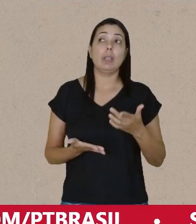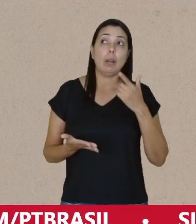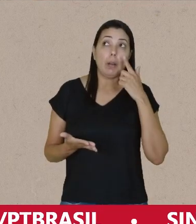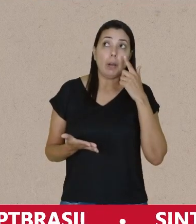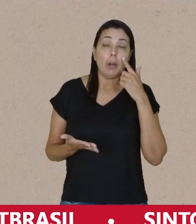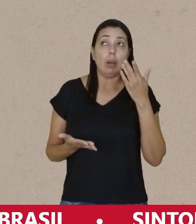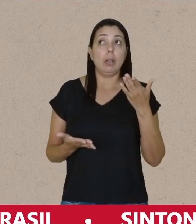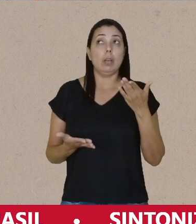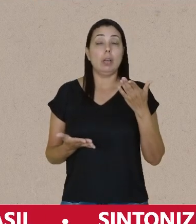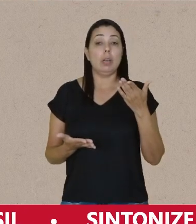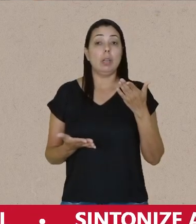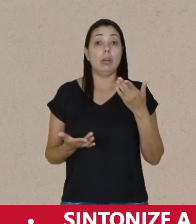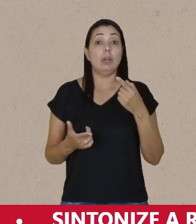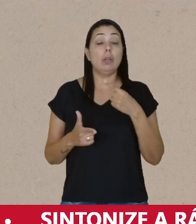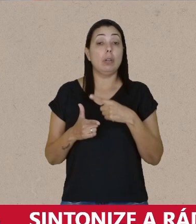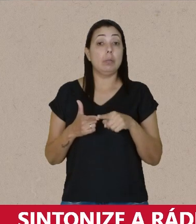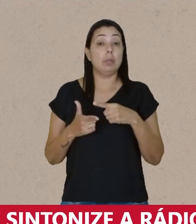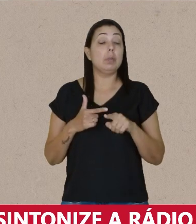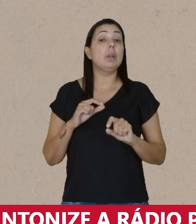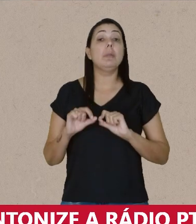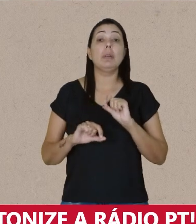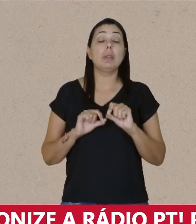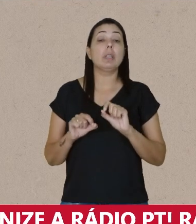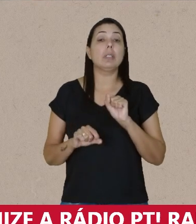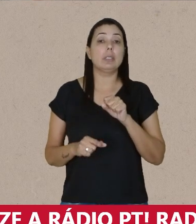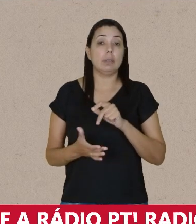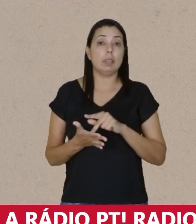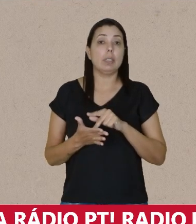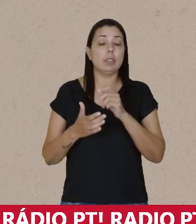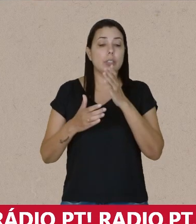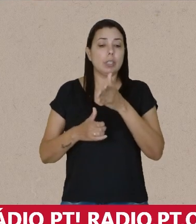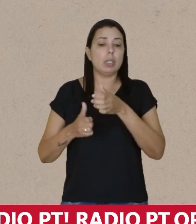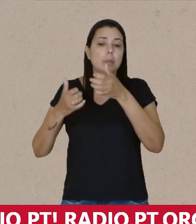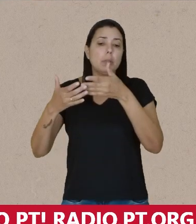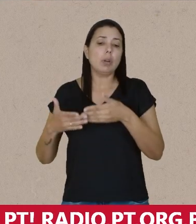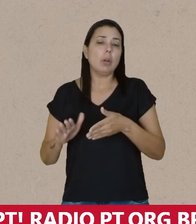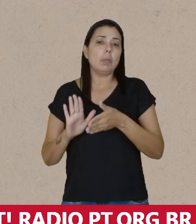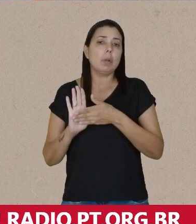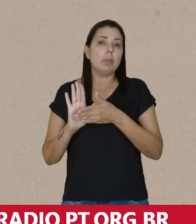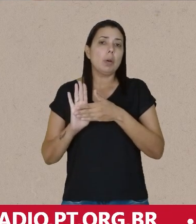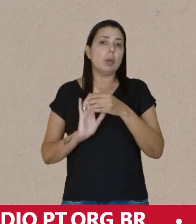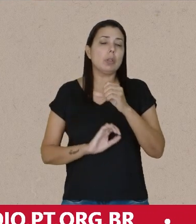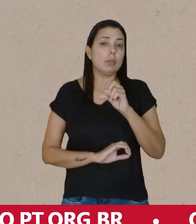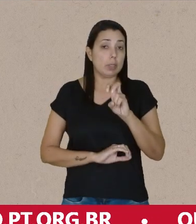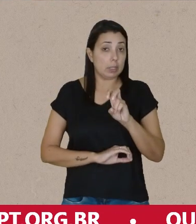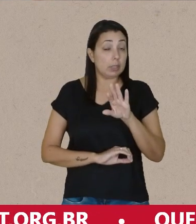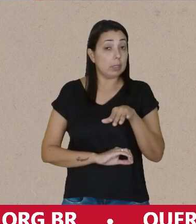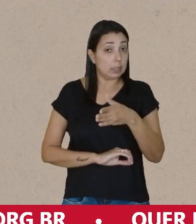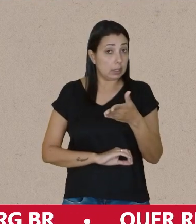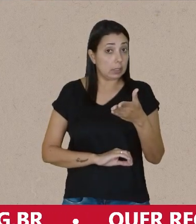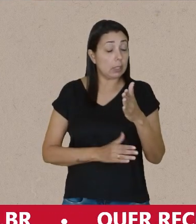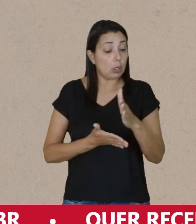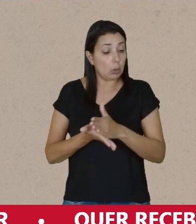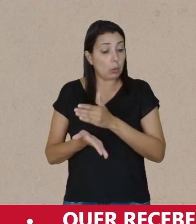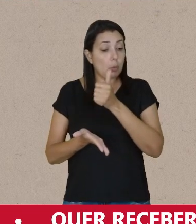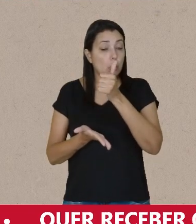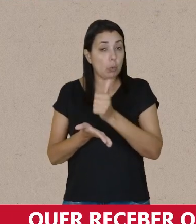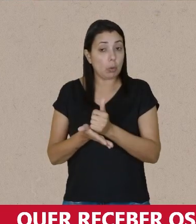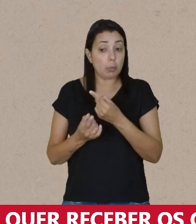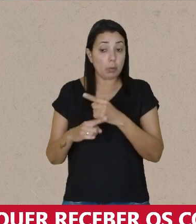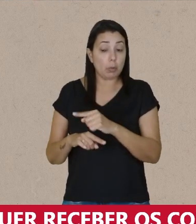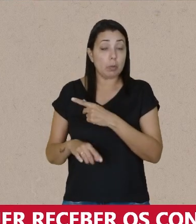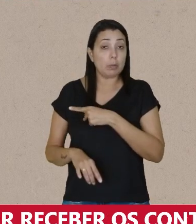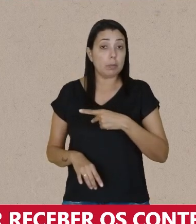Thaís, a causa é exatamente como você falou na emenda constitucional 95. Né? Em boa medida, o golpe parlamentar contra a